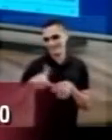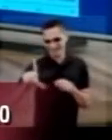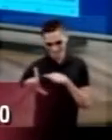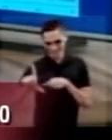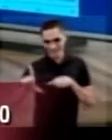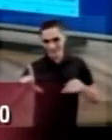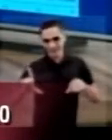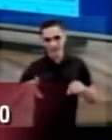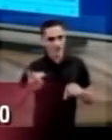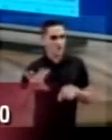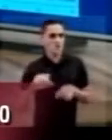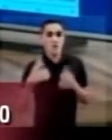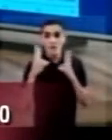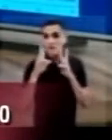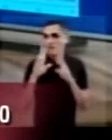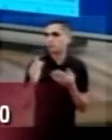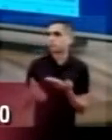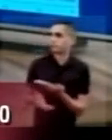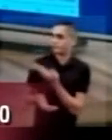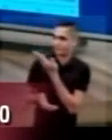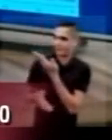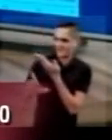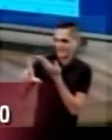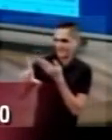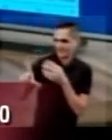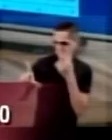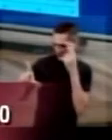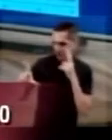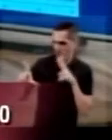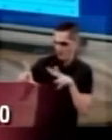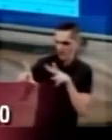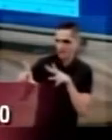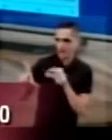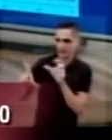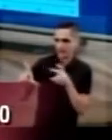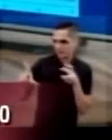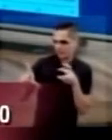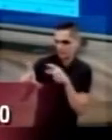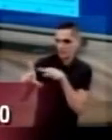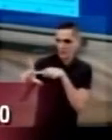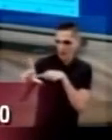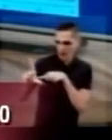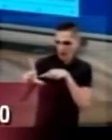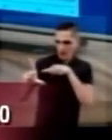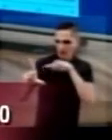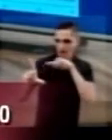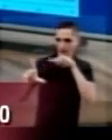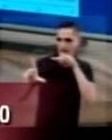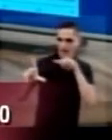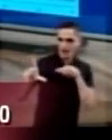caiu. Tá certo? Lá no dia 1º de setembro, nós estávamos